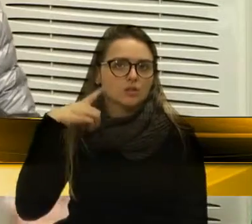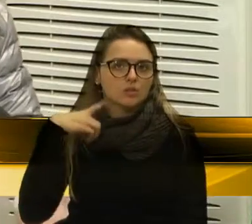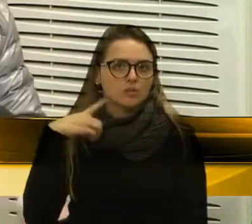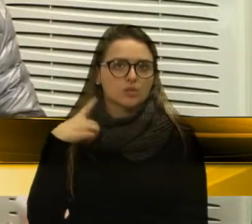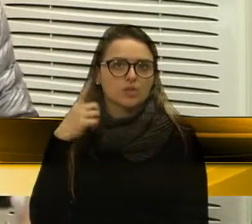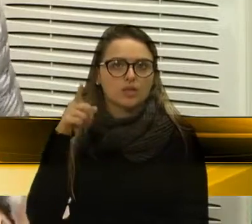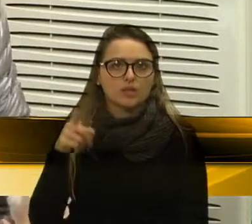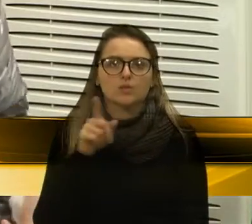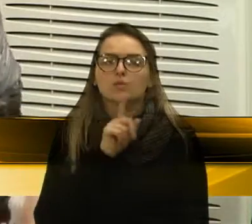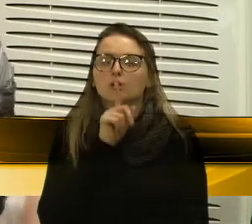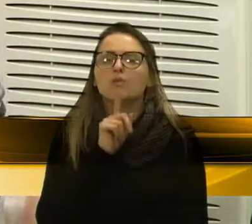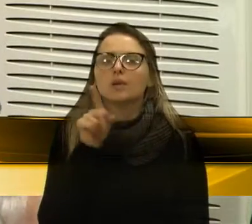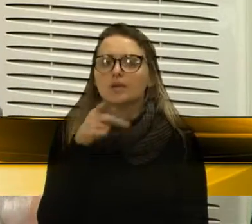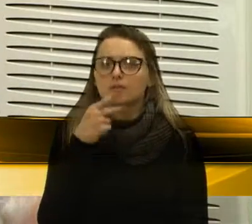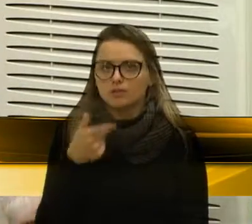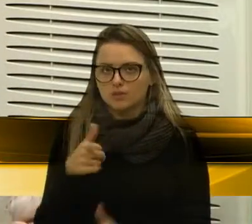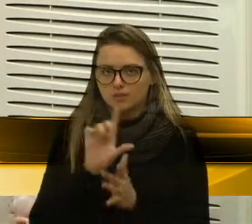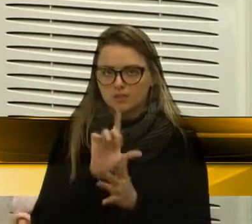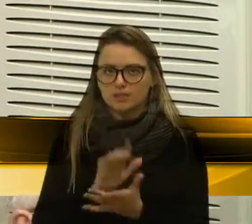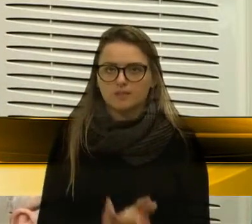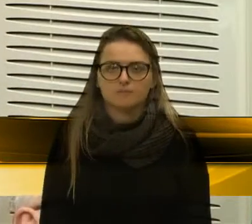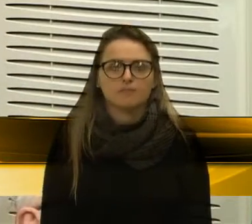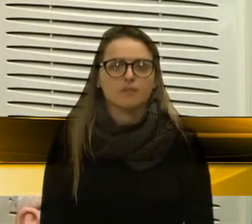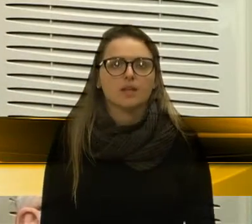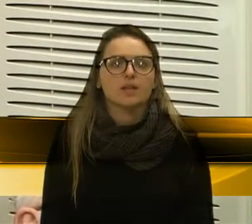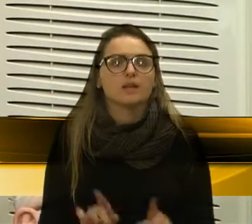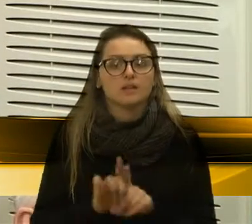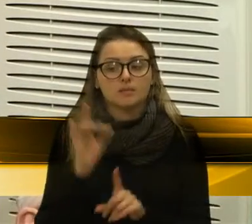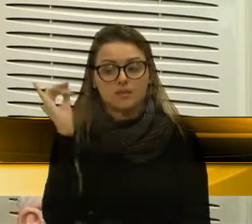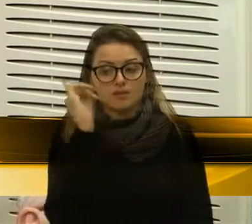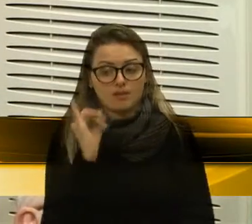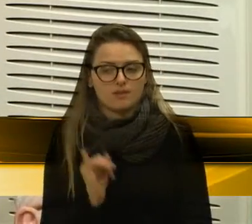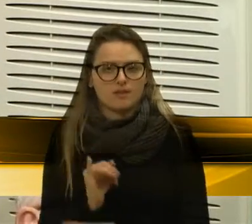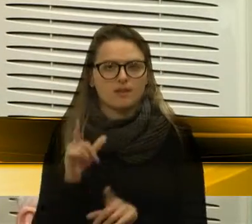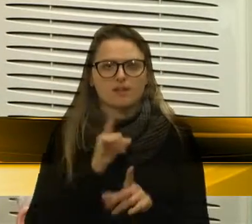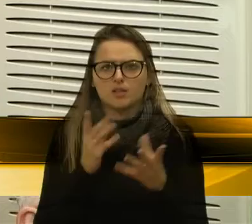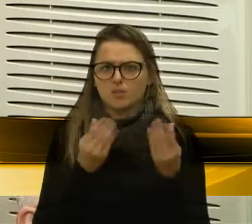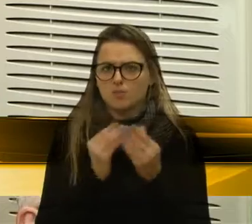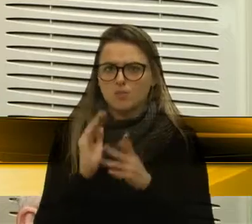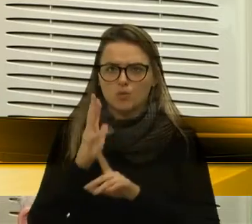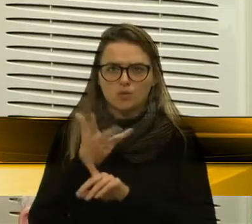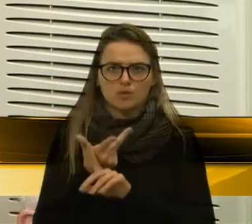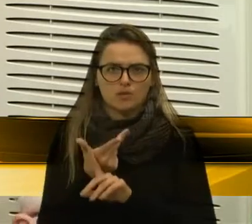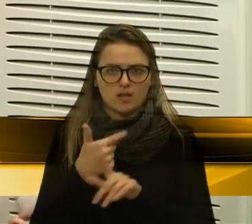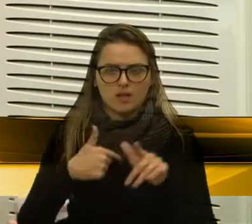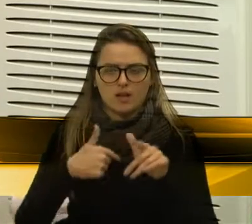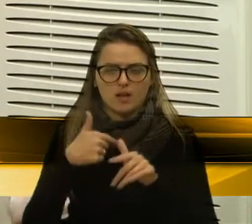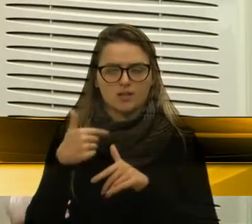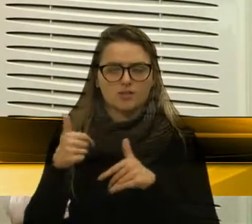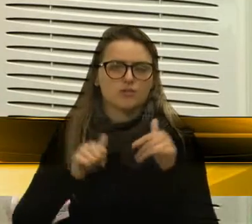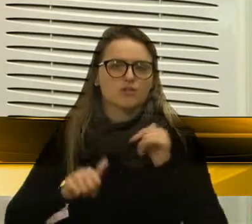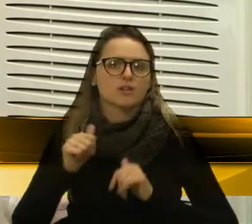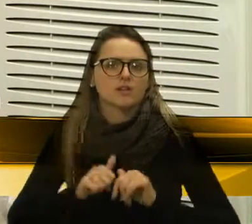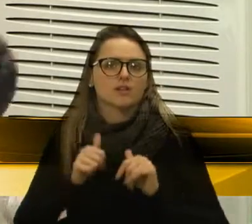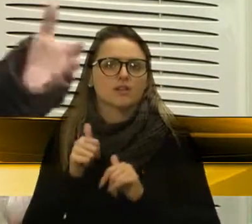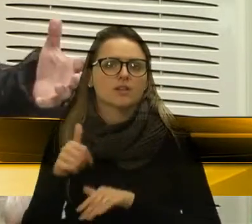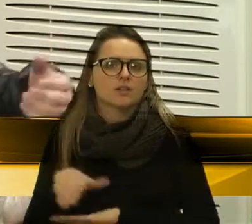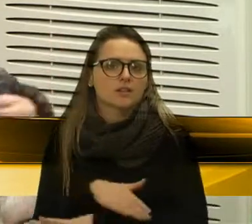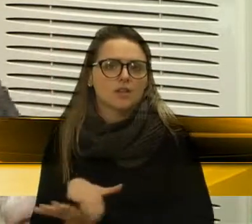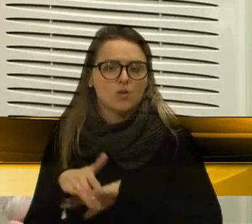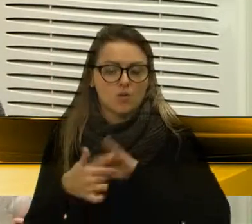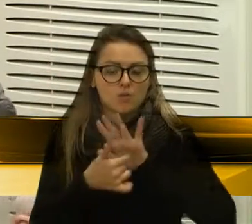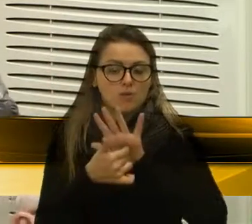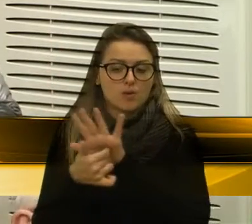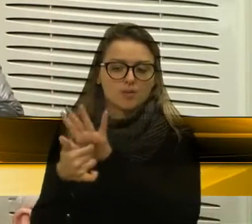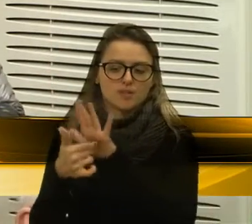menegotto já comentei anteriormente inclusive na itália tem muito artista de rua se apresentando